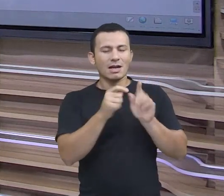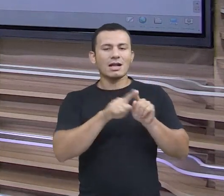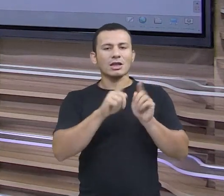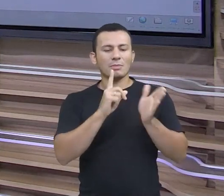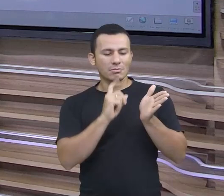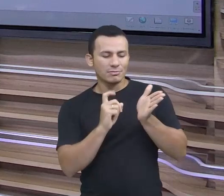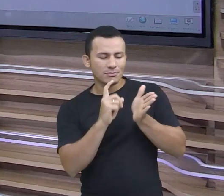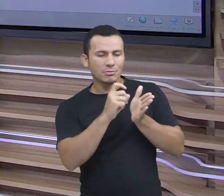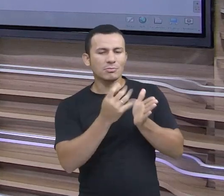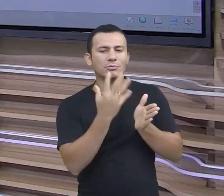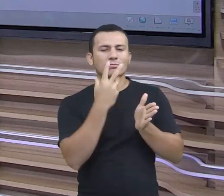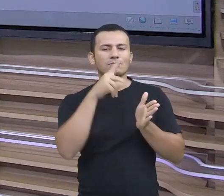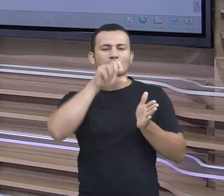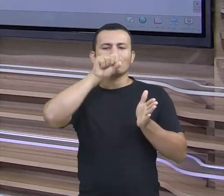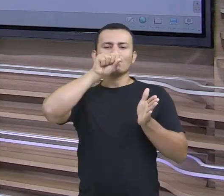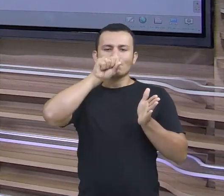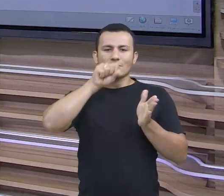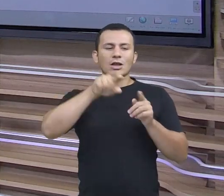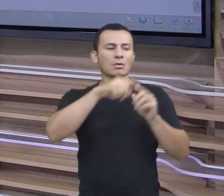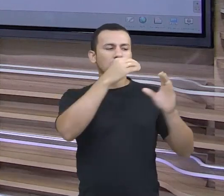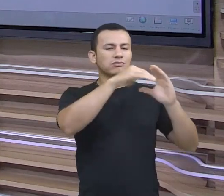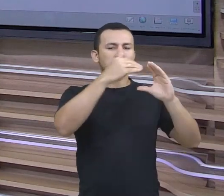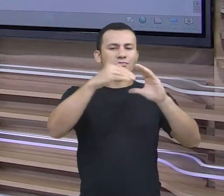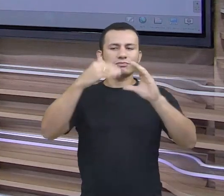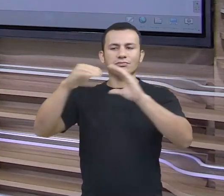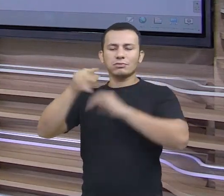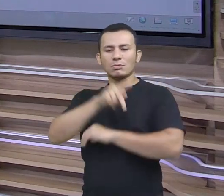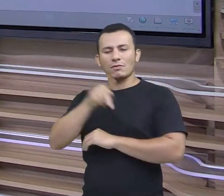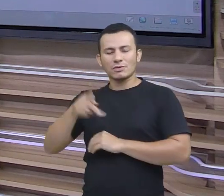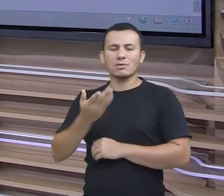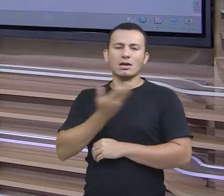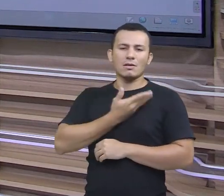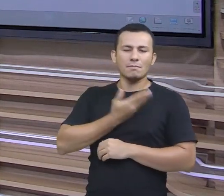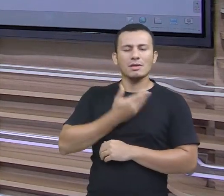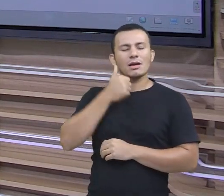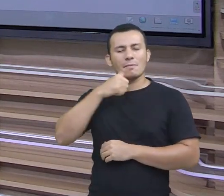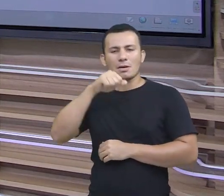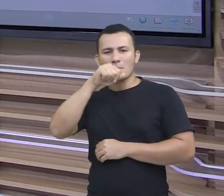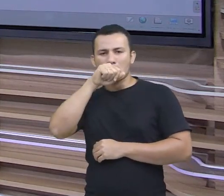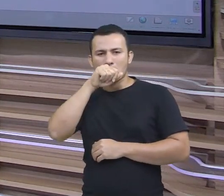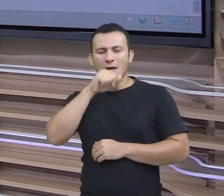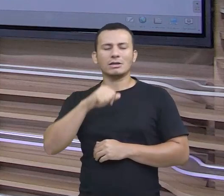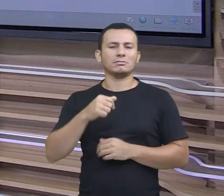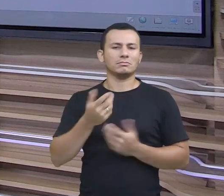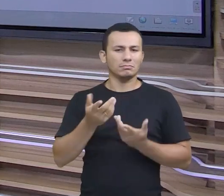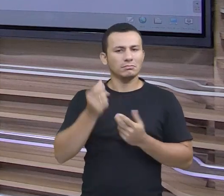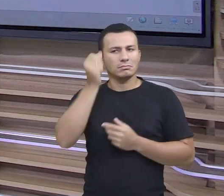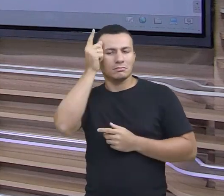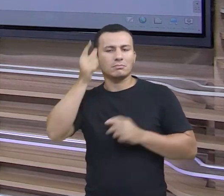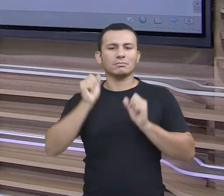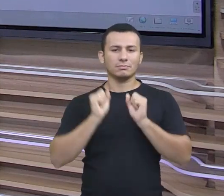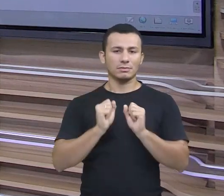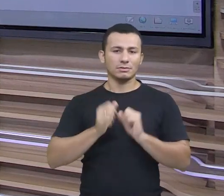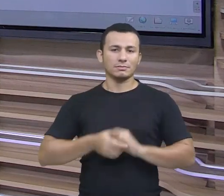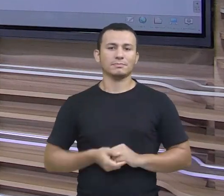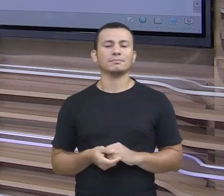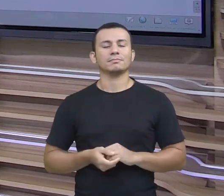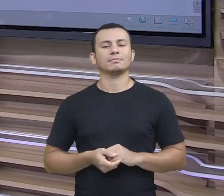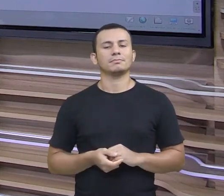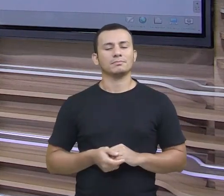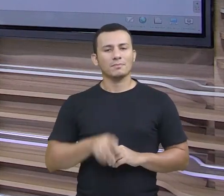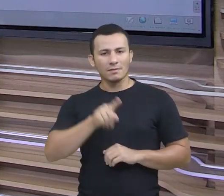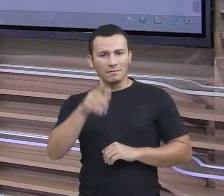professora, enviar para o meu coleguinha, enviar para minha mamãe. E você pode fazer isso. Você já